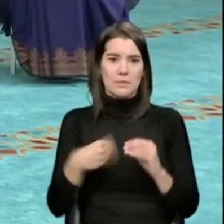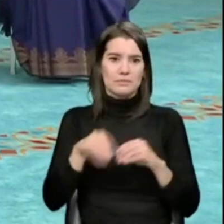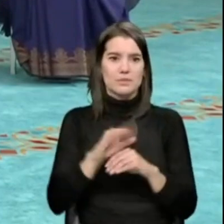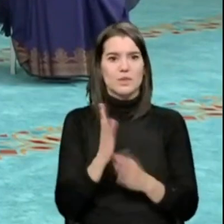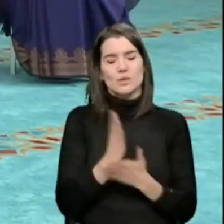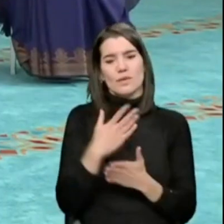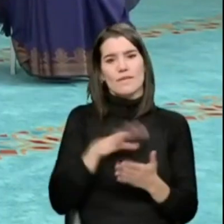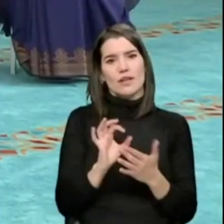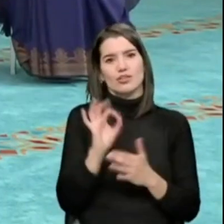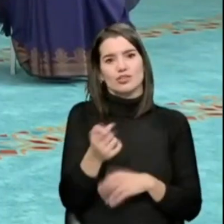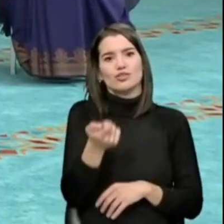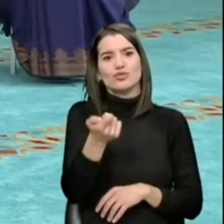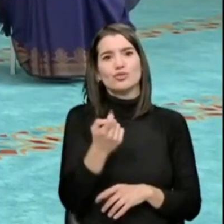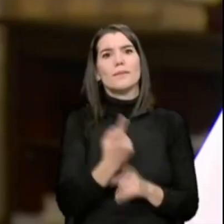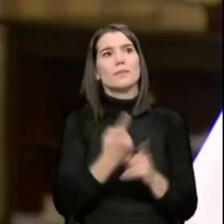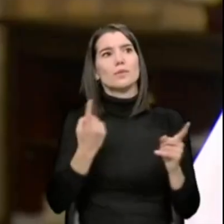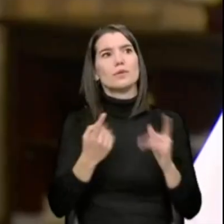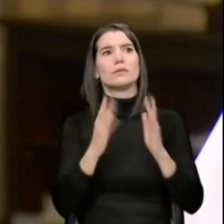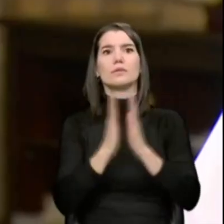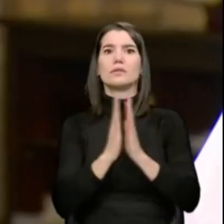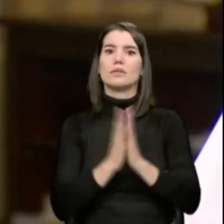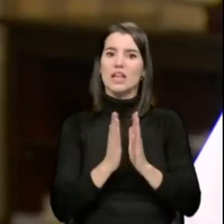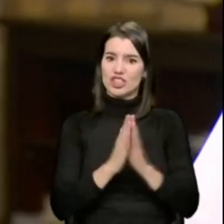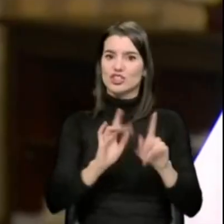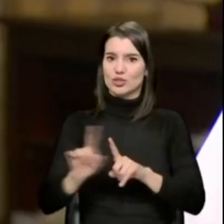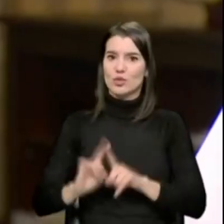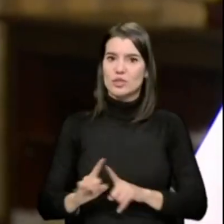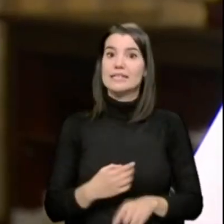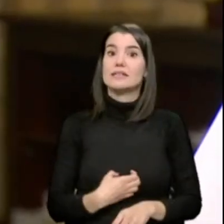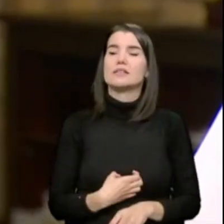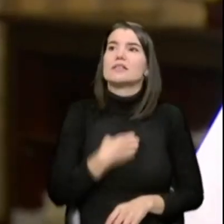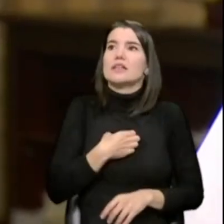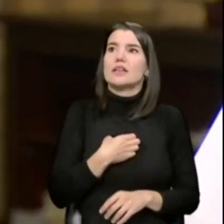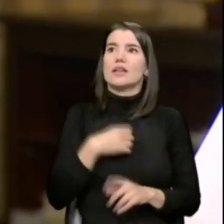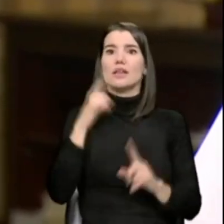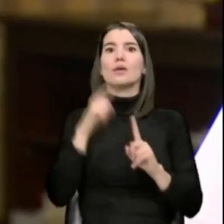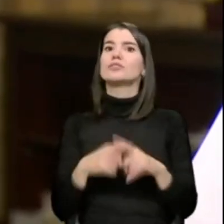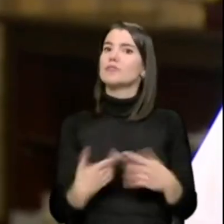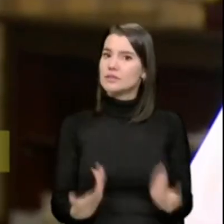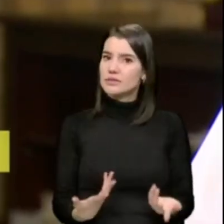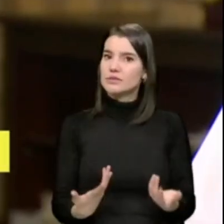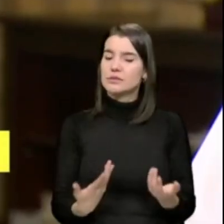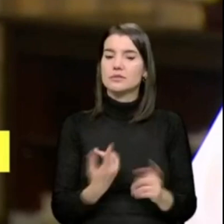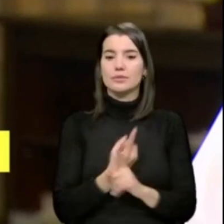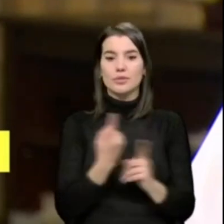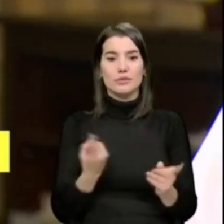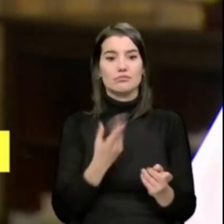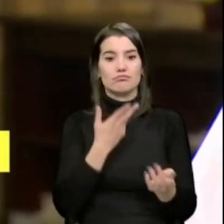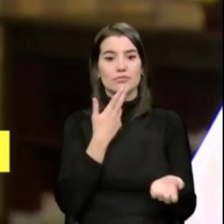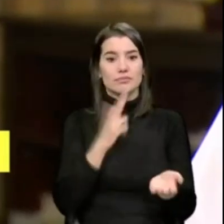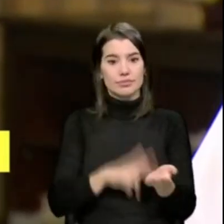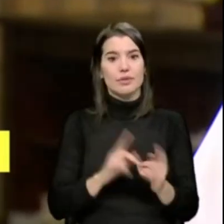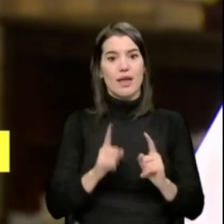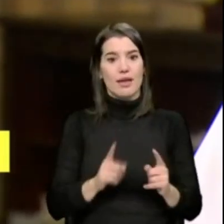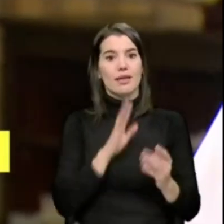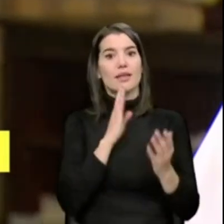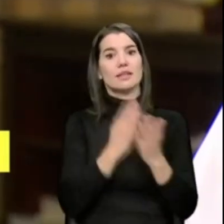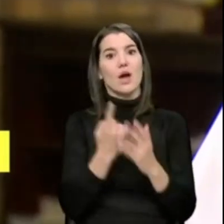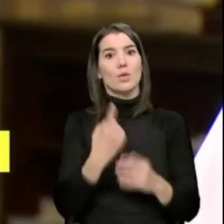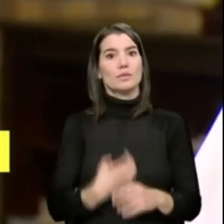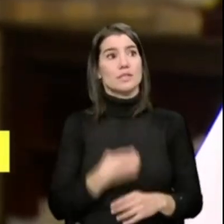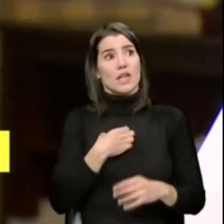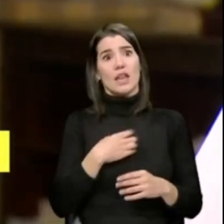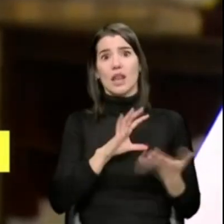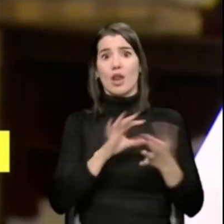que tem a ver com o sentido das religiões, que é, no fundo, dar um sentido também à